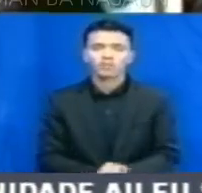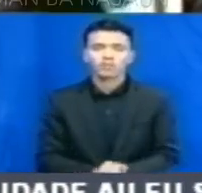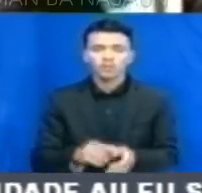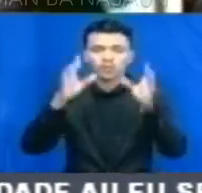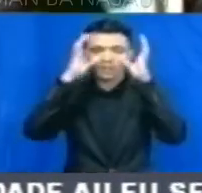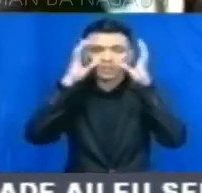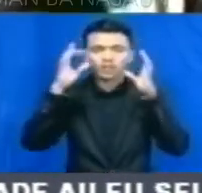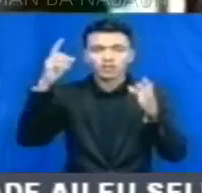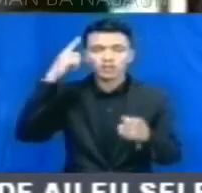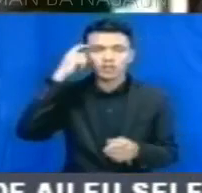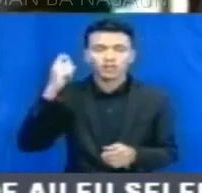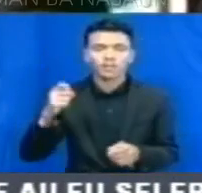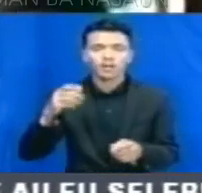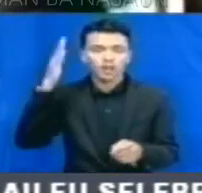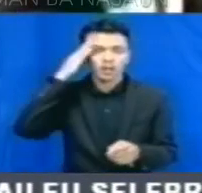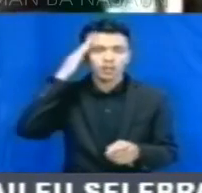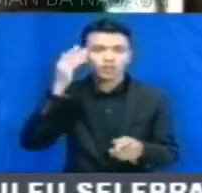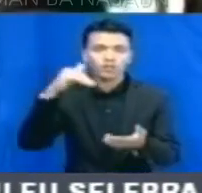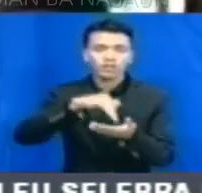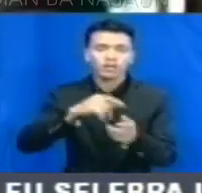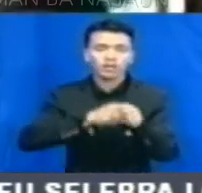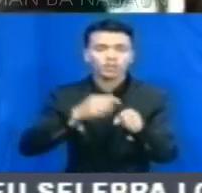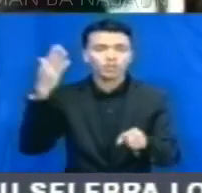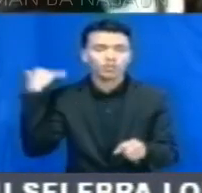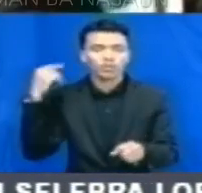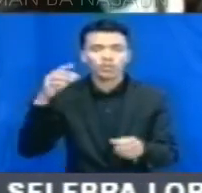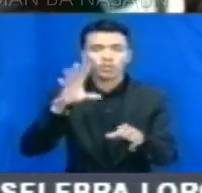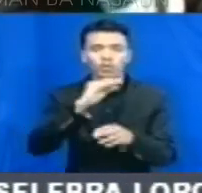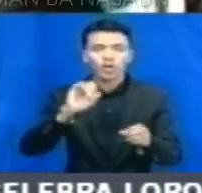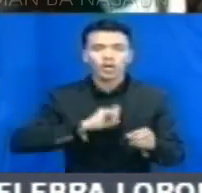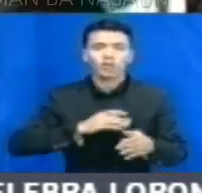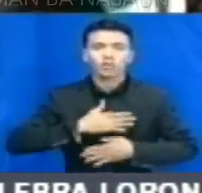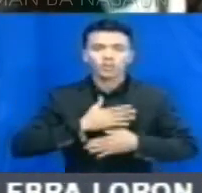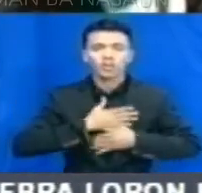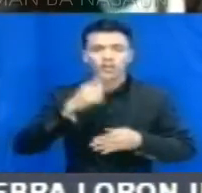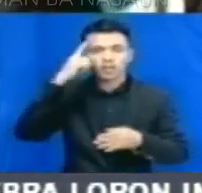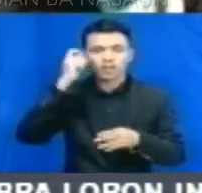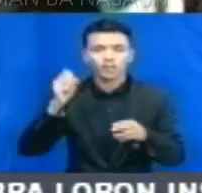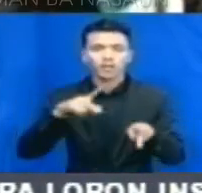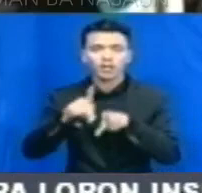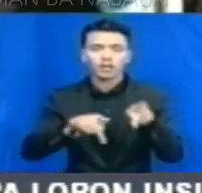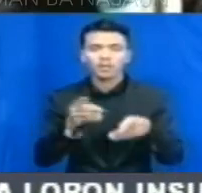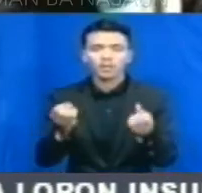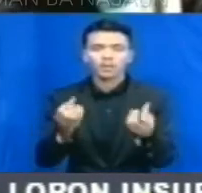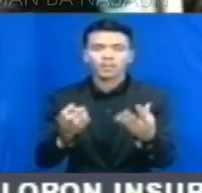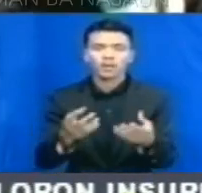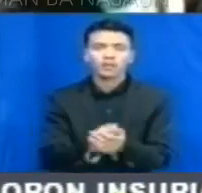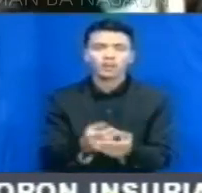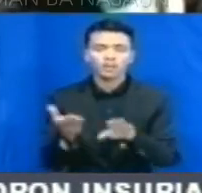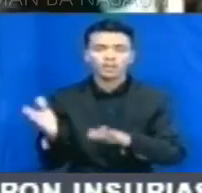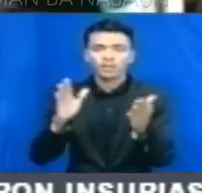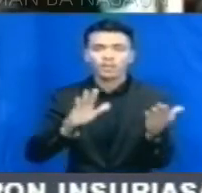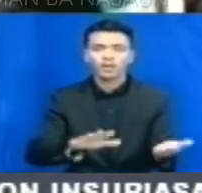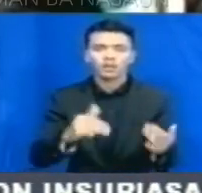triste quando há um baia tempo passado, mas bá contente, tamba ho malu barak sir ninha rana fakruina klekar,